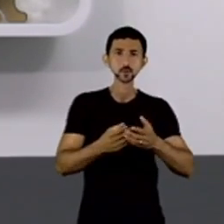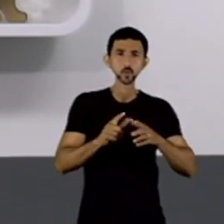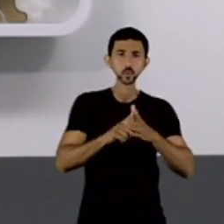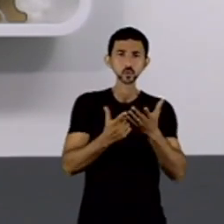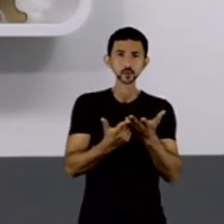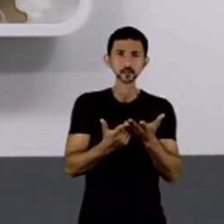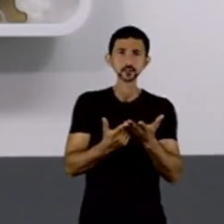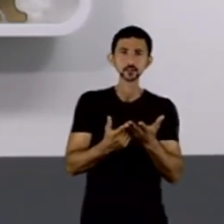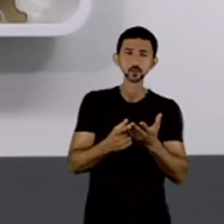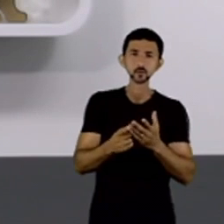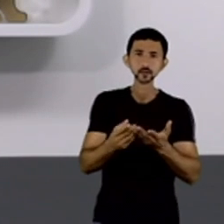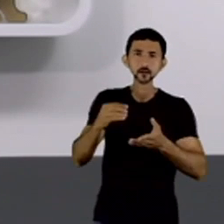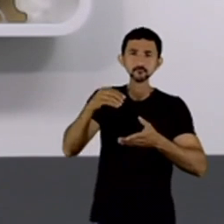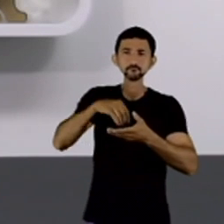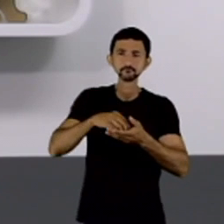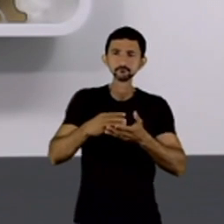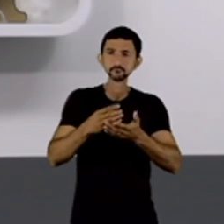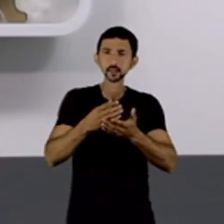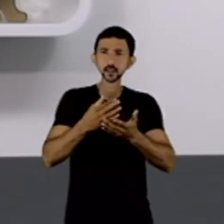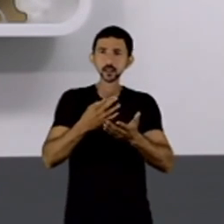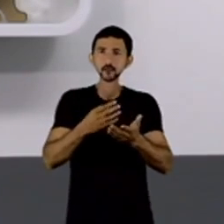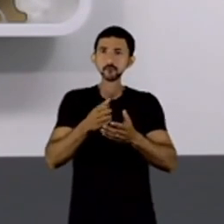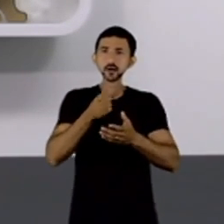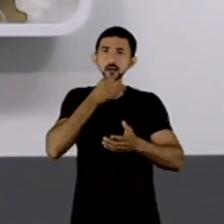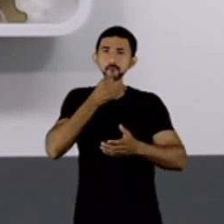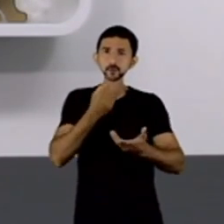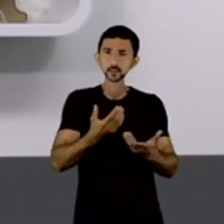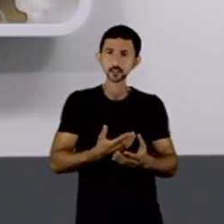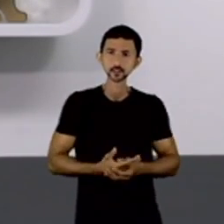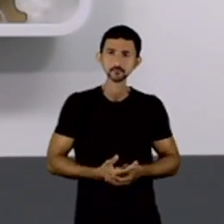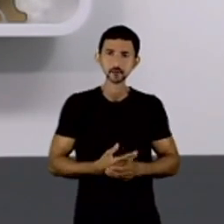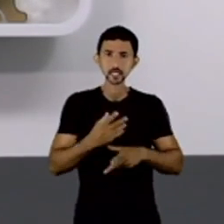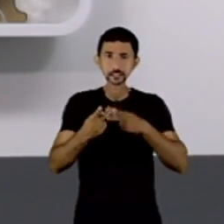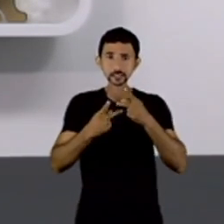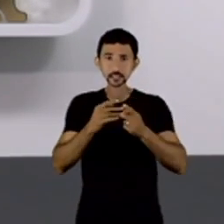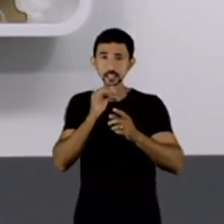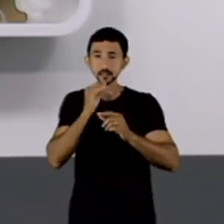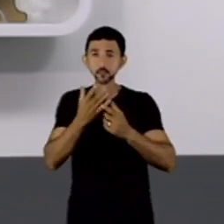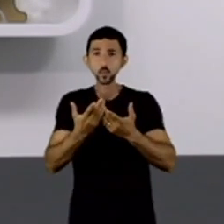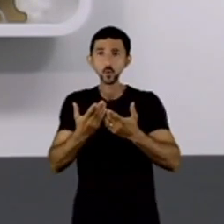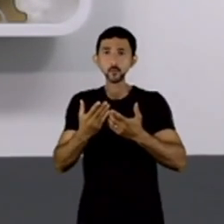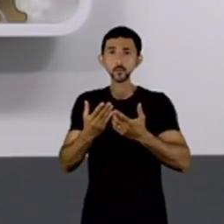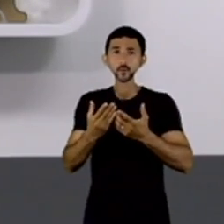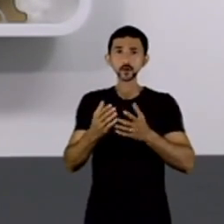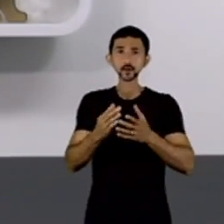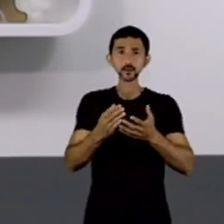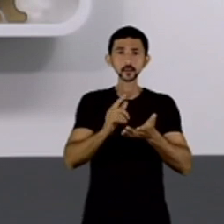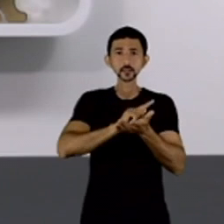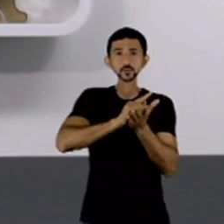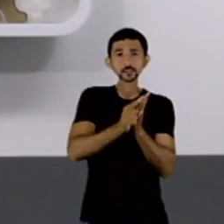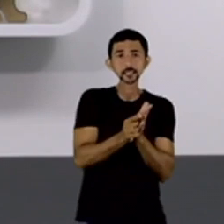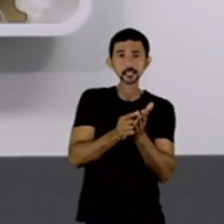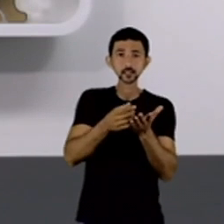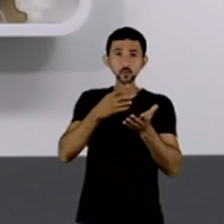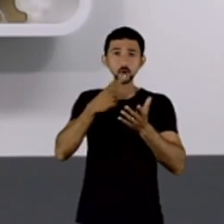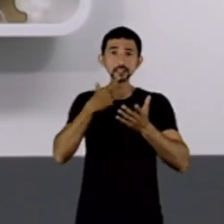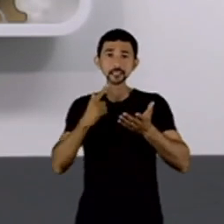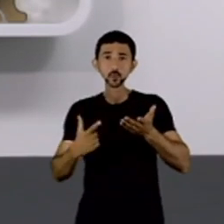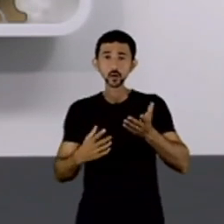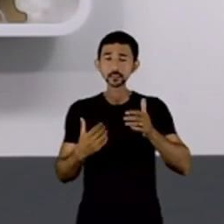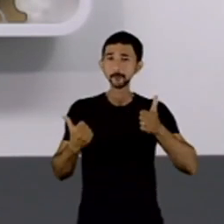jornalístico que compõe uma reportagem, tá, para te dizer como a linguagem deste gênero se aproxima muito